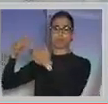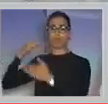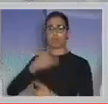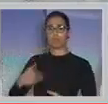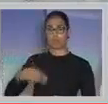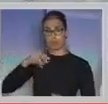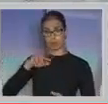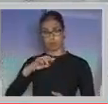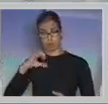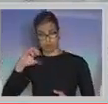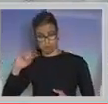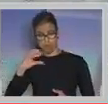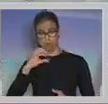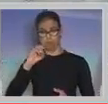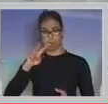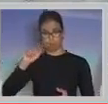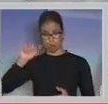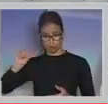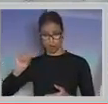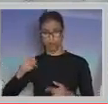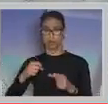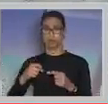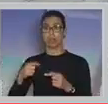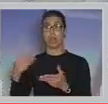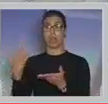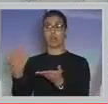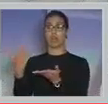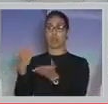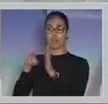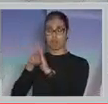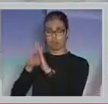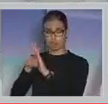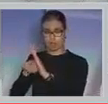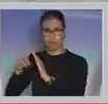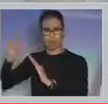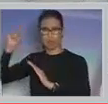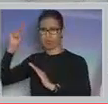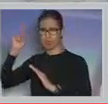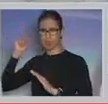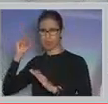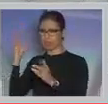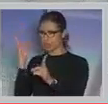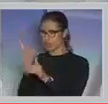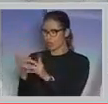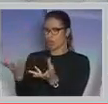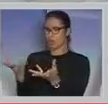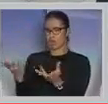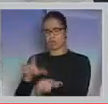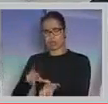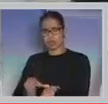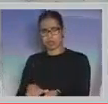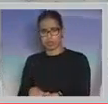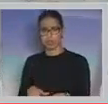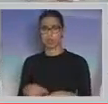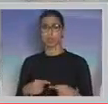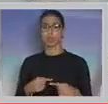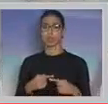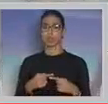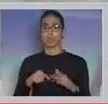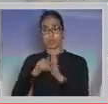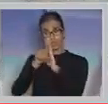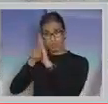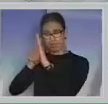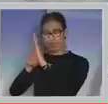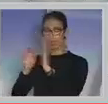tá porque o nosso Ministério Público aqui é muito atrasado demora muito sua Presidente principalmente aqui em São Paulo né Mas faça que não há